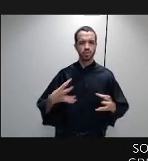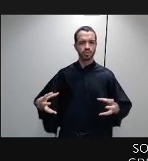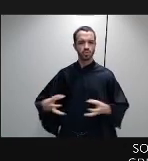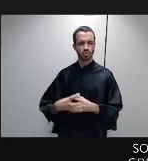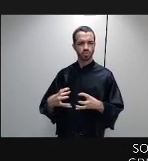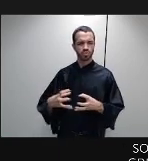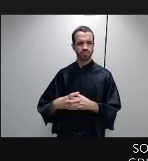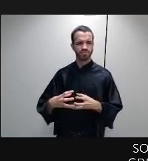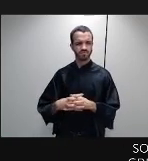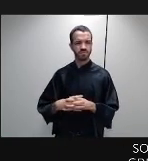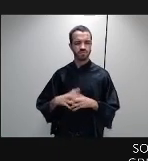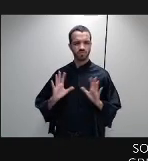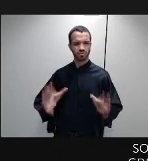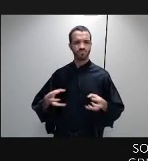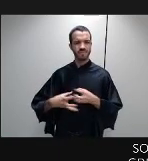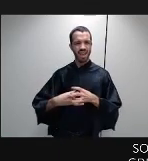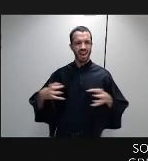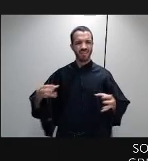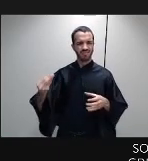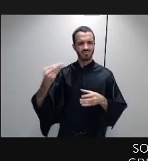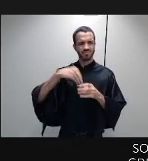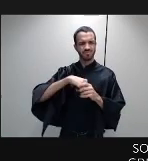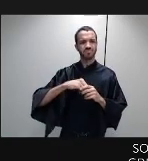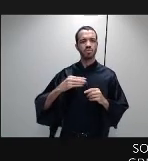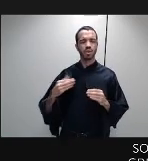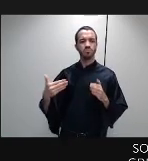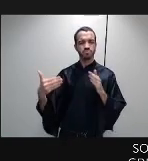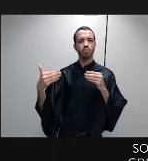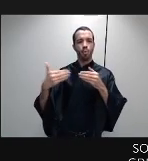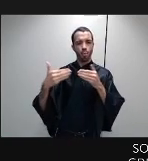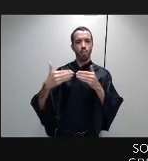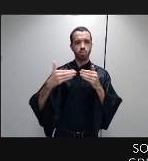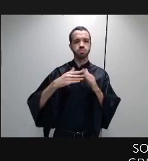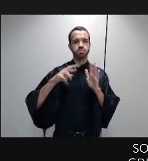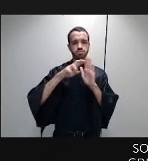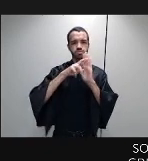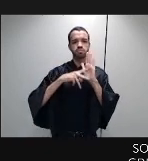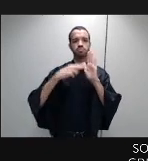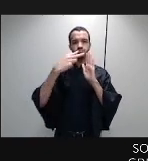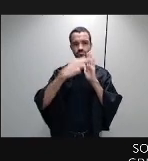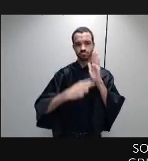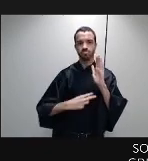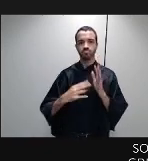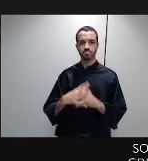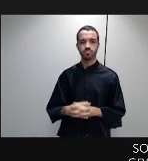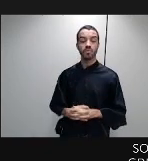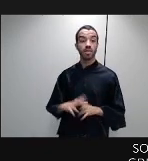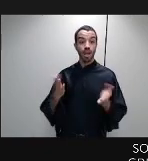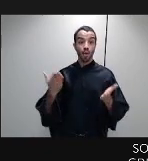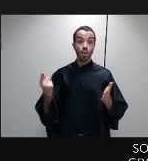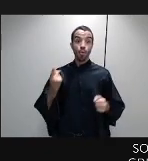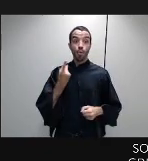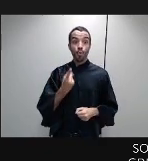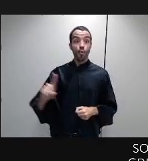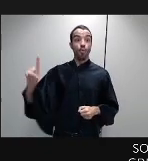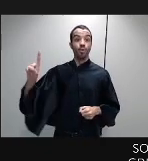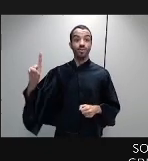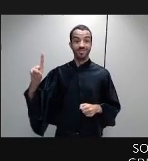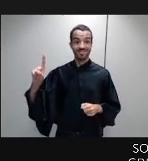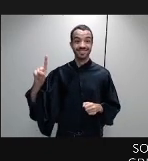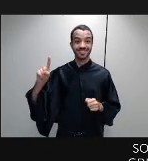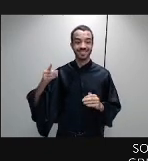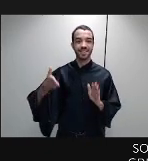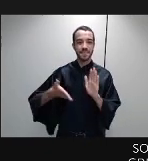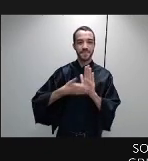ao agravo interno nos termos do voto do relator e vamos ao último item da pauta para nossa alegria e